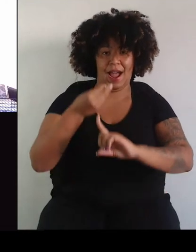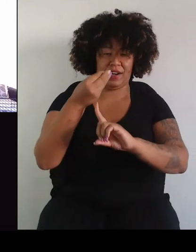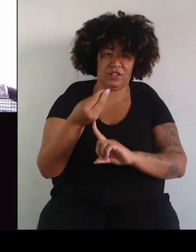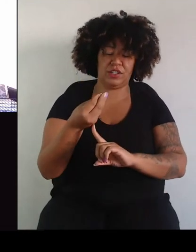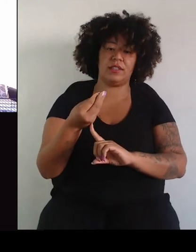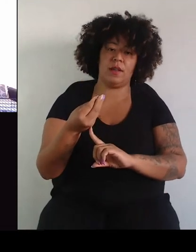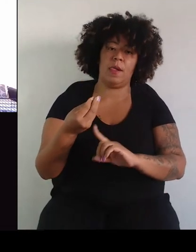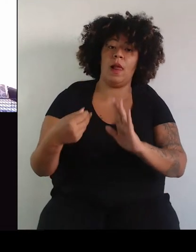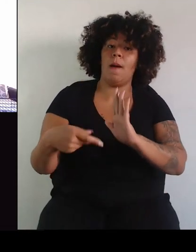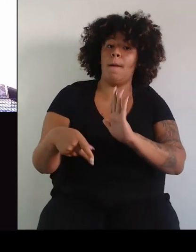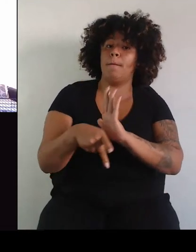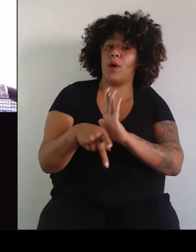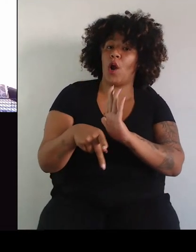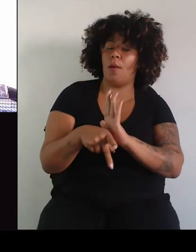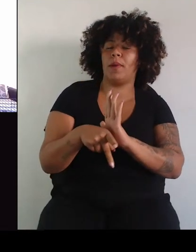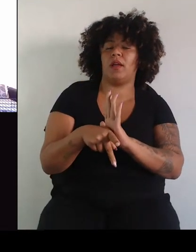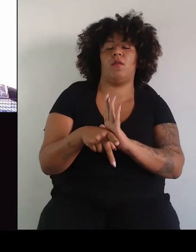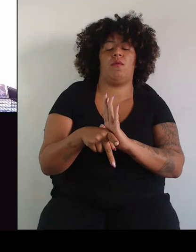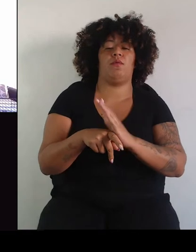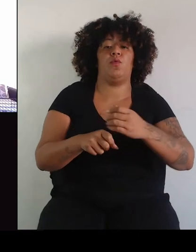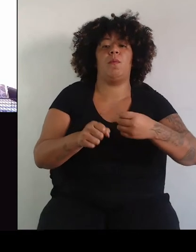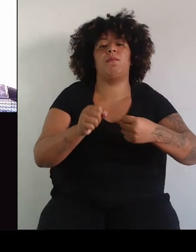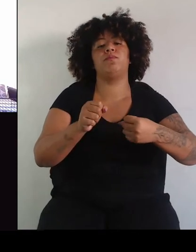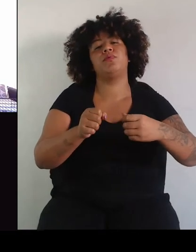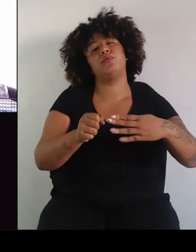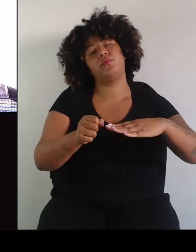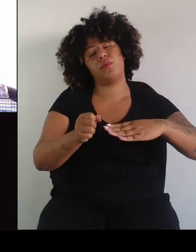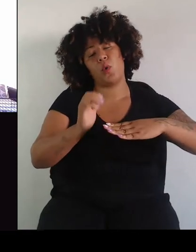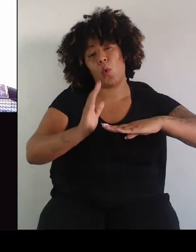trabalho de outros artistas e tudo mais